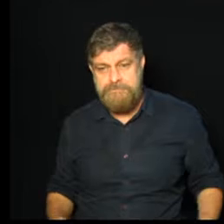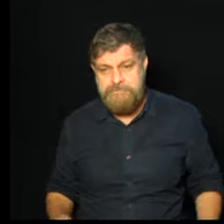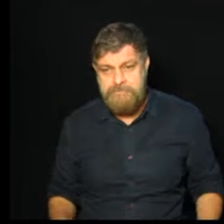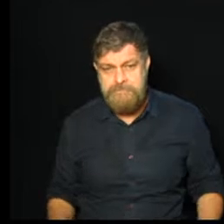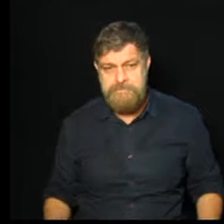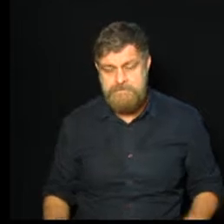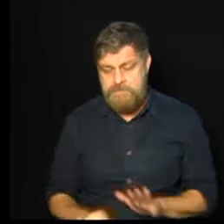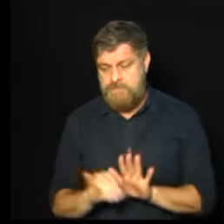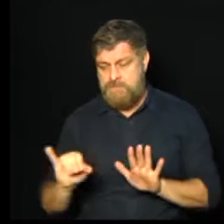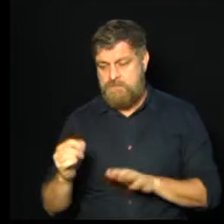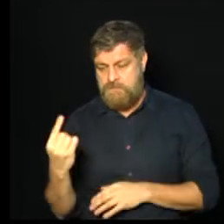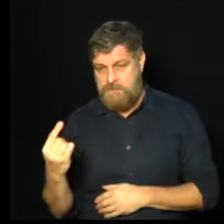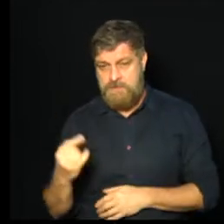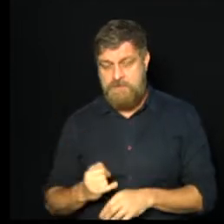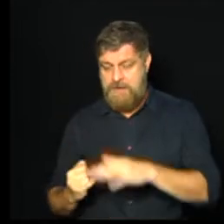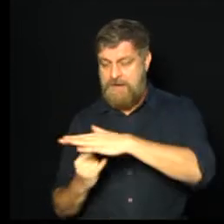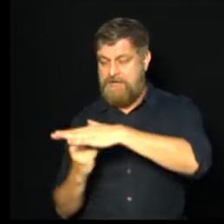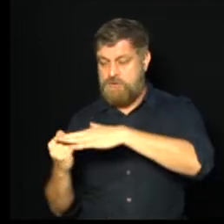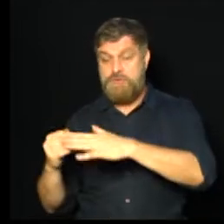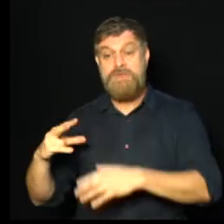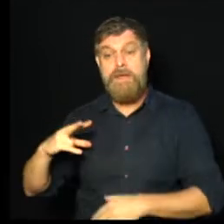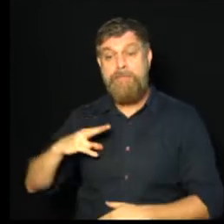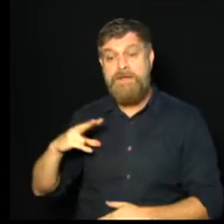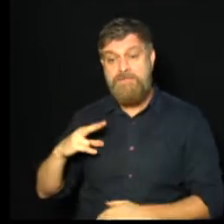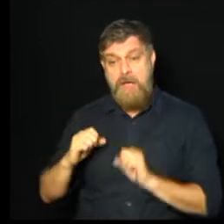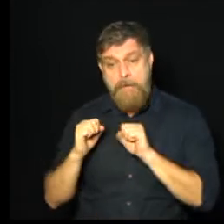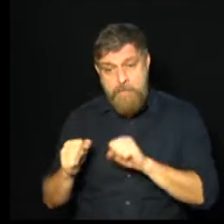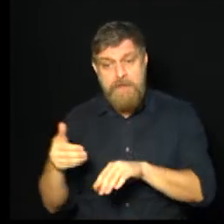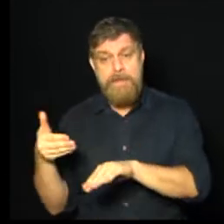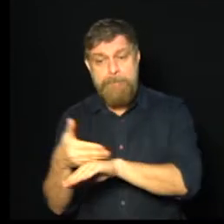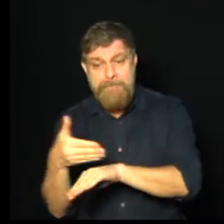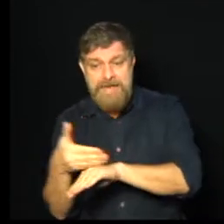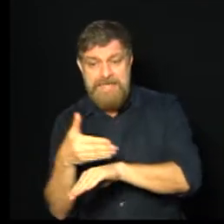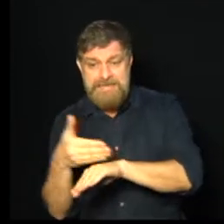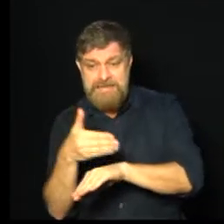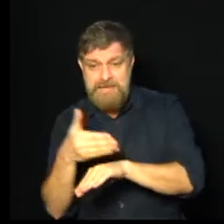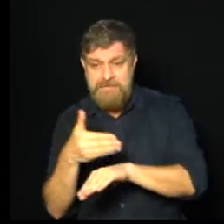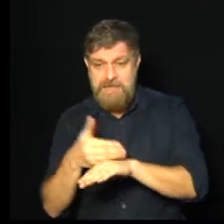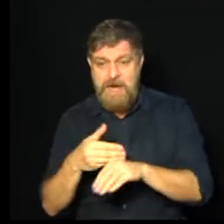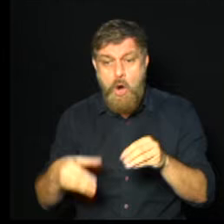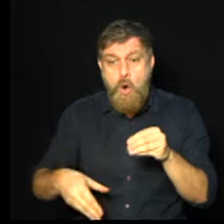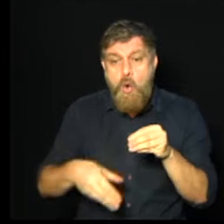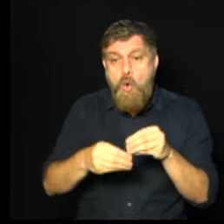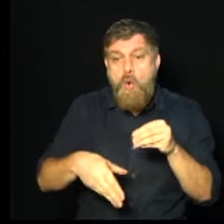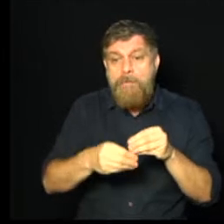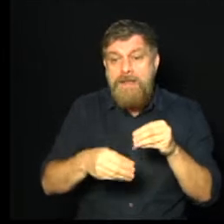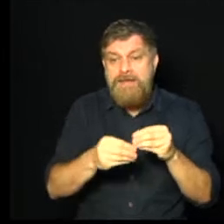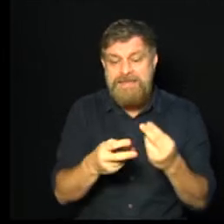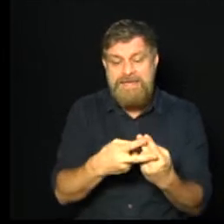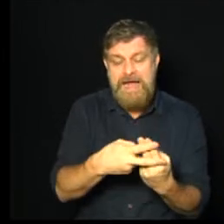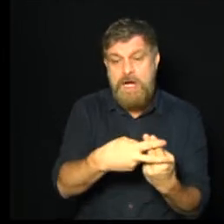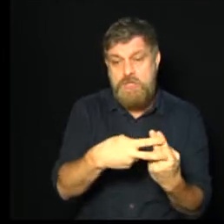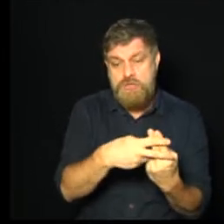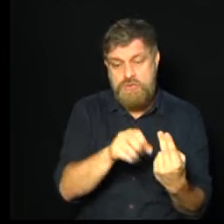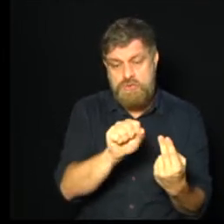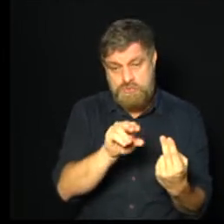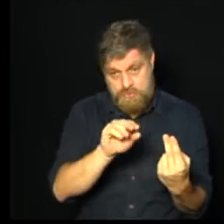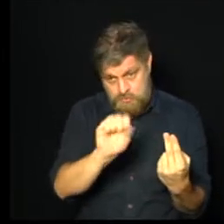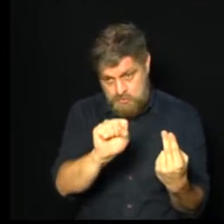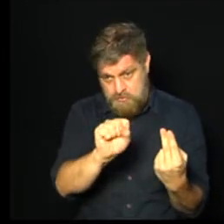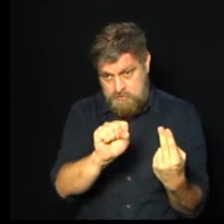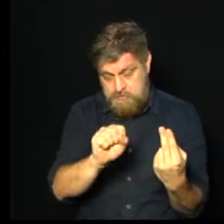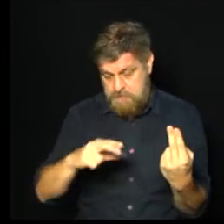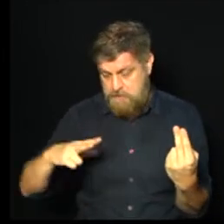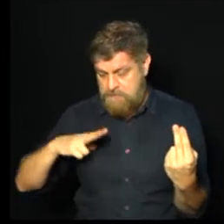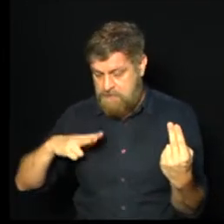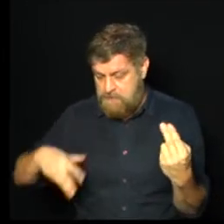Inciso 1º, as instituições privadas poderão participar de forma complementar do Sistema Único de Saúde,